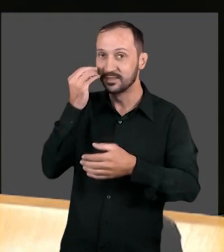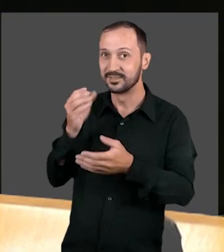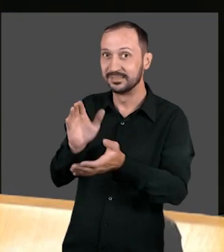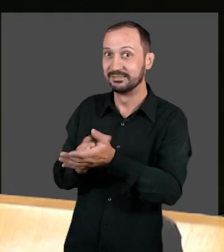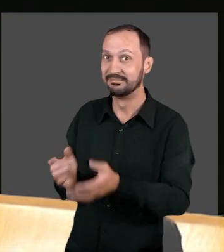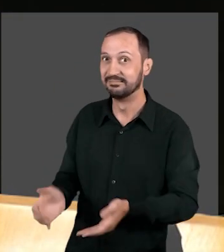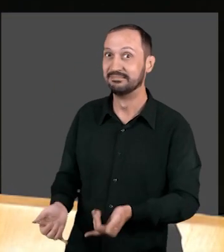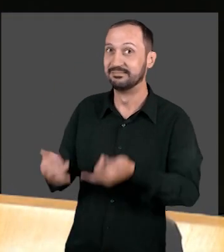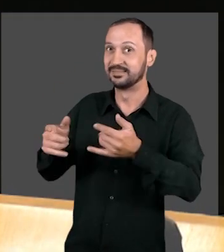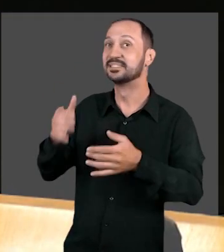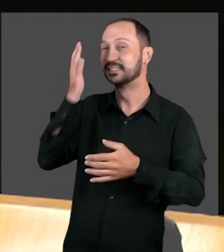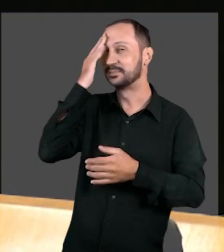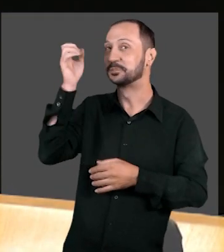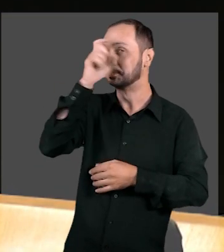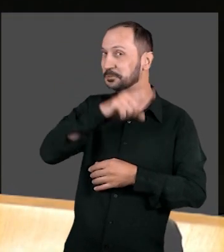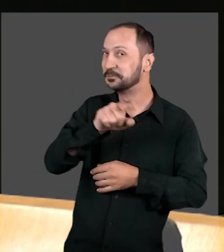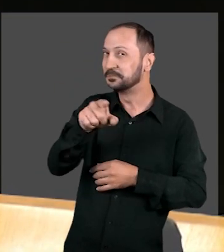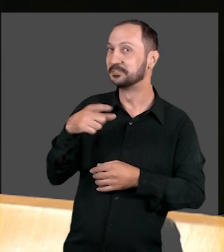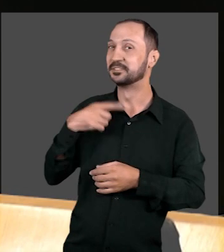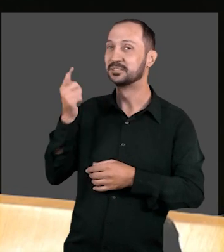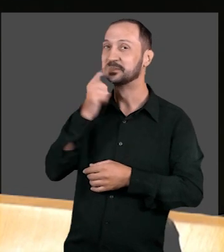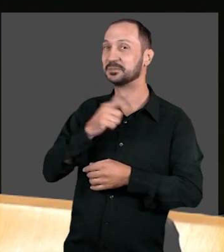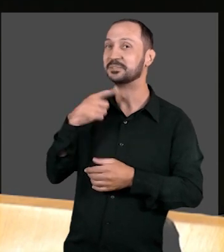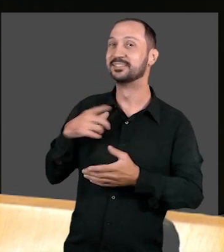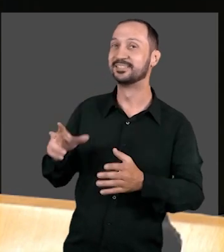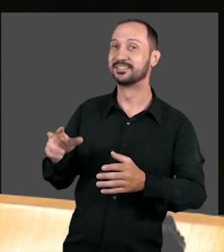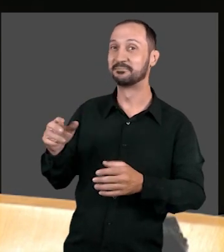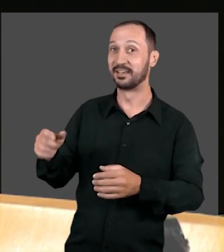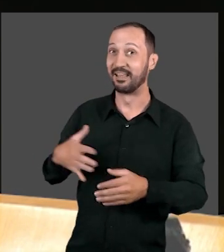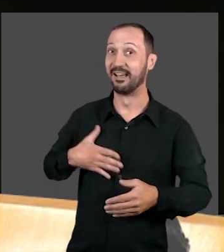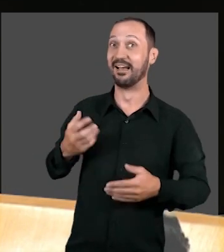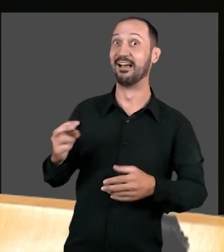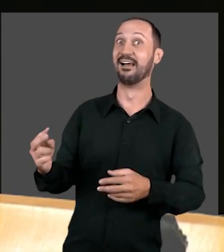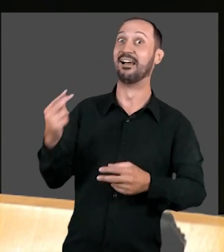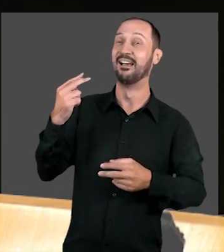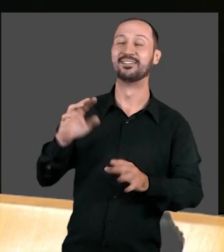mulher, mas quem é do ramo sabe que essa é uma tarefa quase impossível.